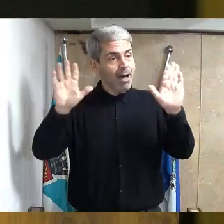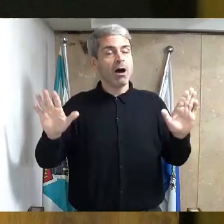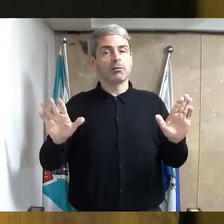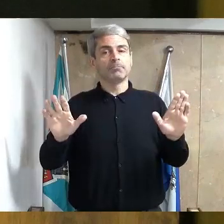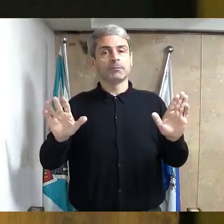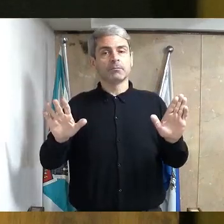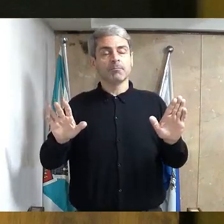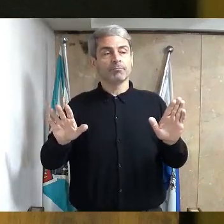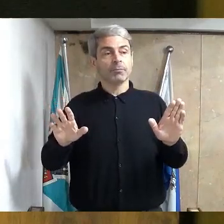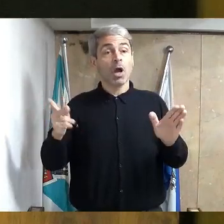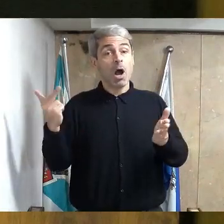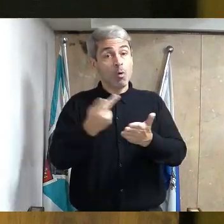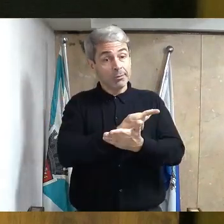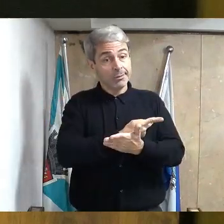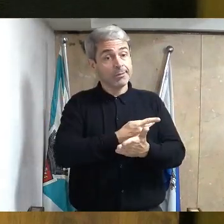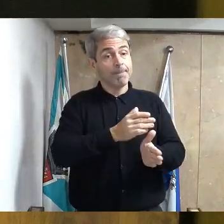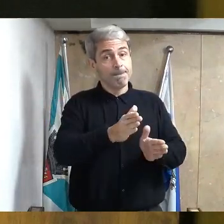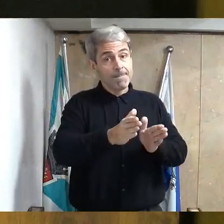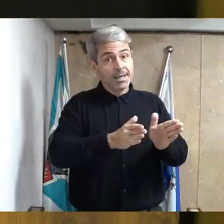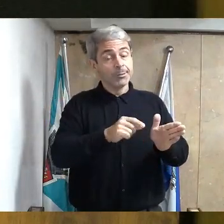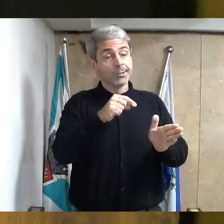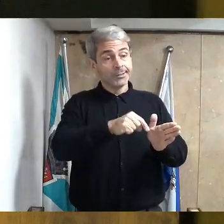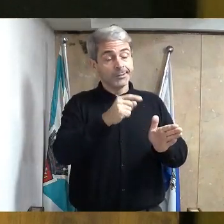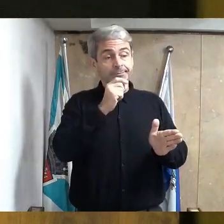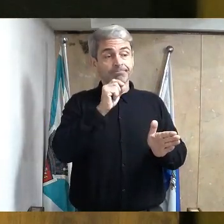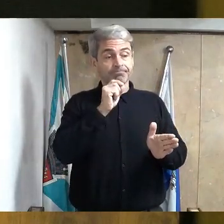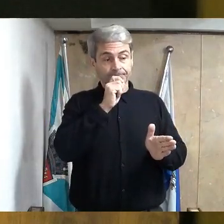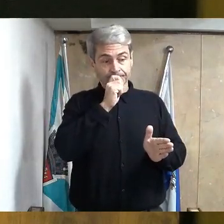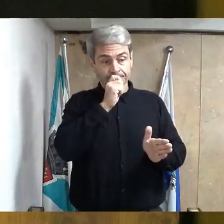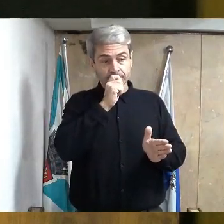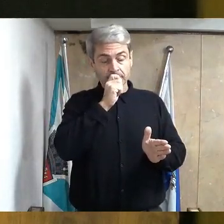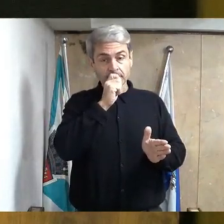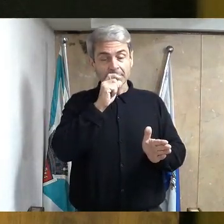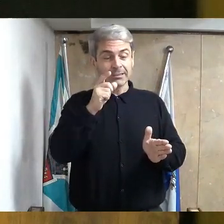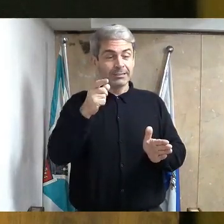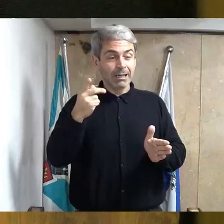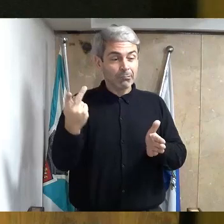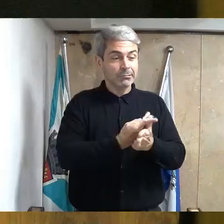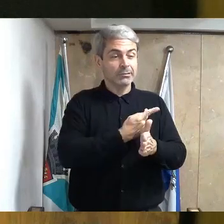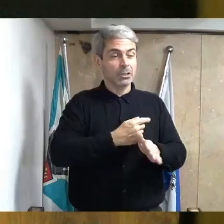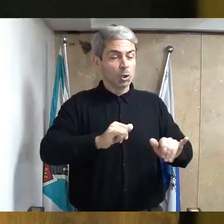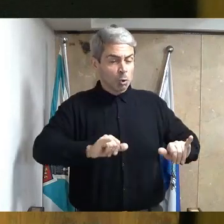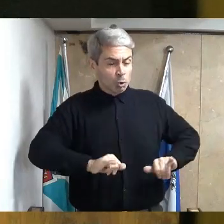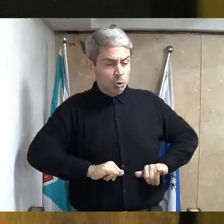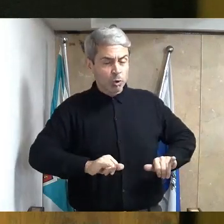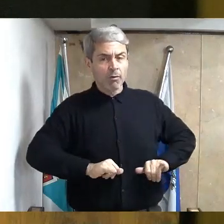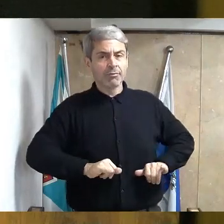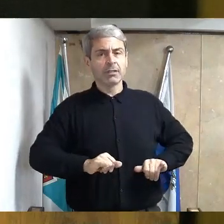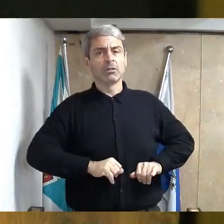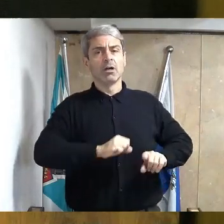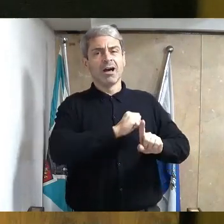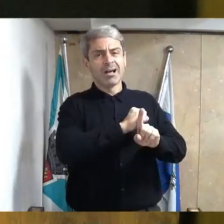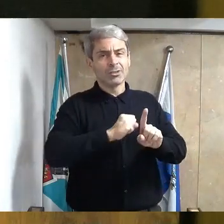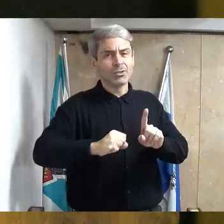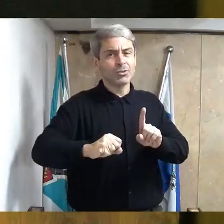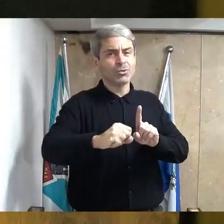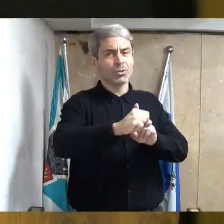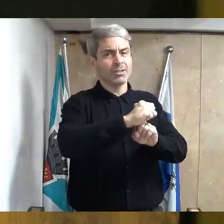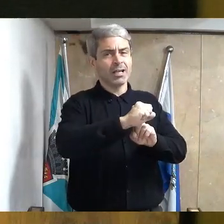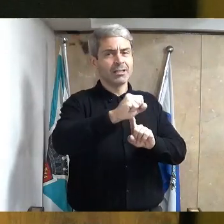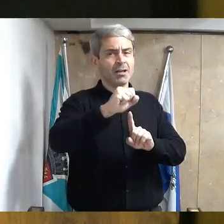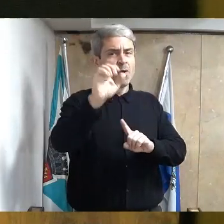esse episódio que vem ferindo toda a sociedade brasileira,